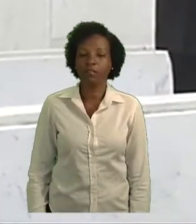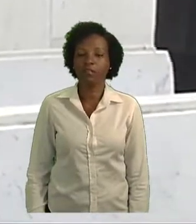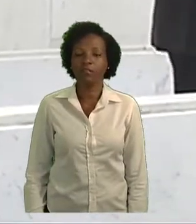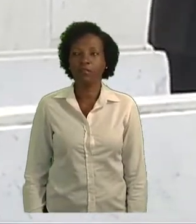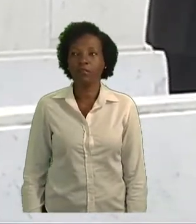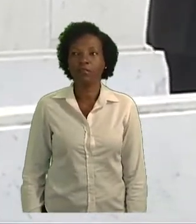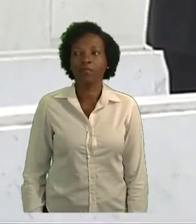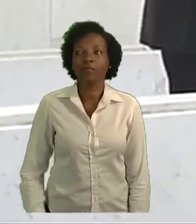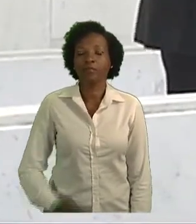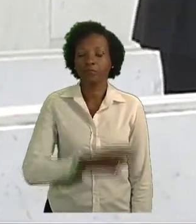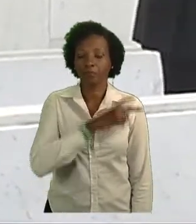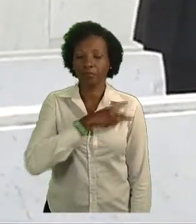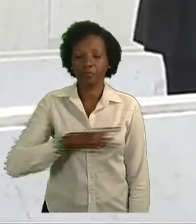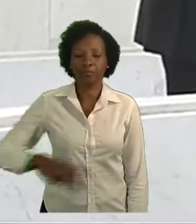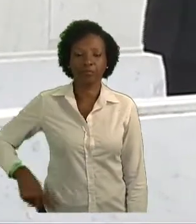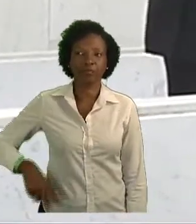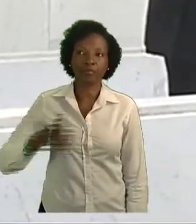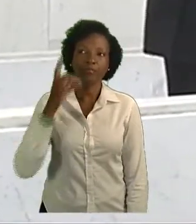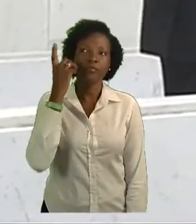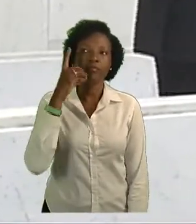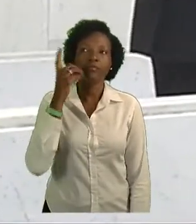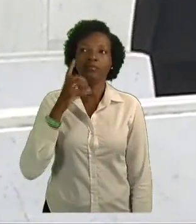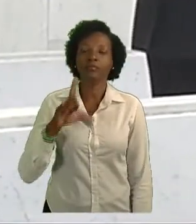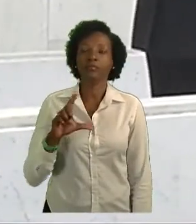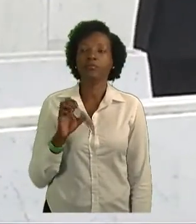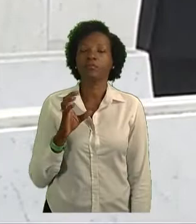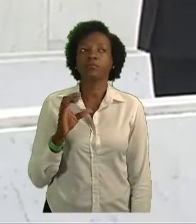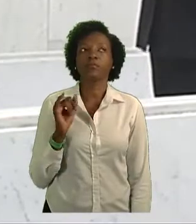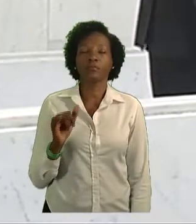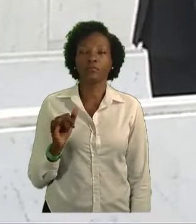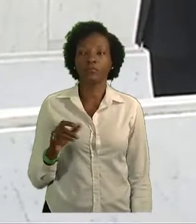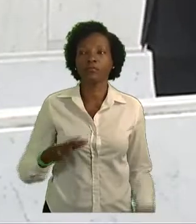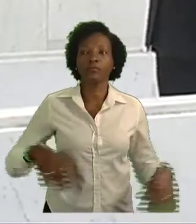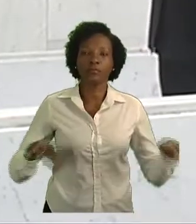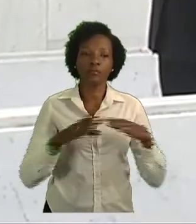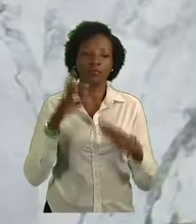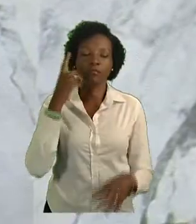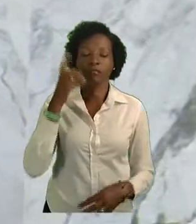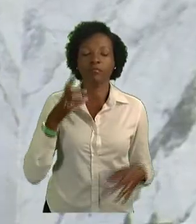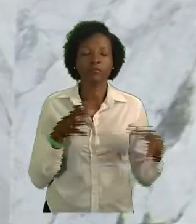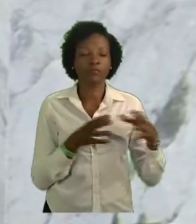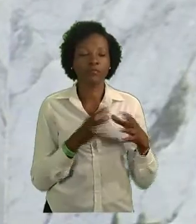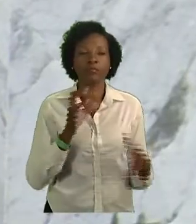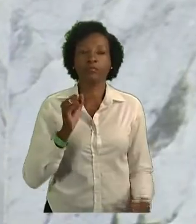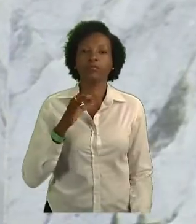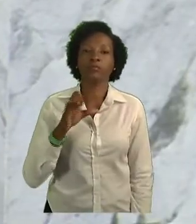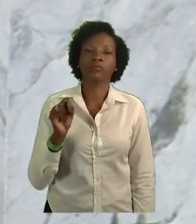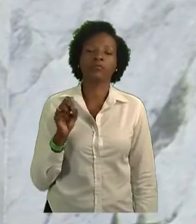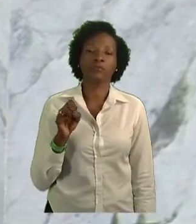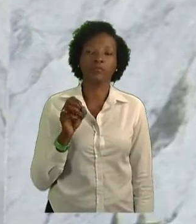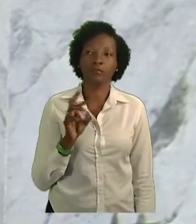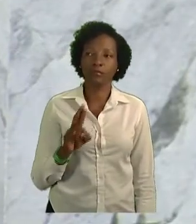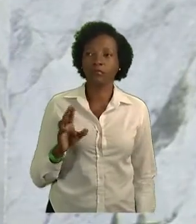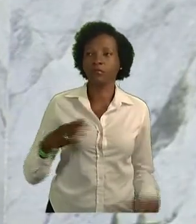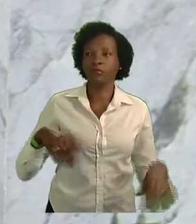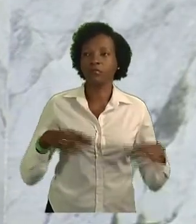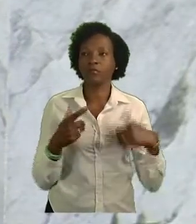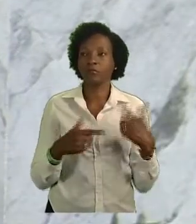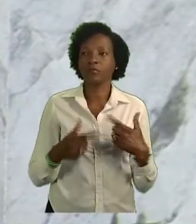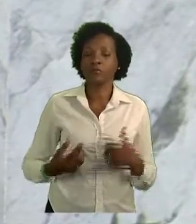chora presidente deputada leci brandão senhores deputados assessores funcionários aqui presentes